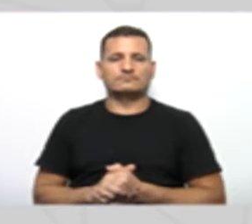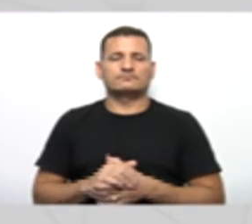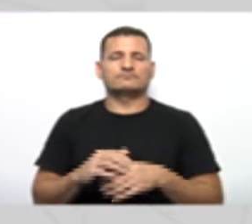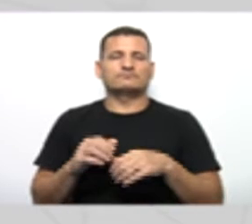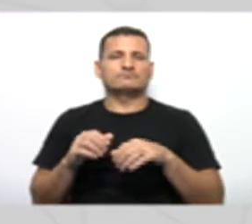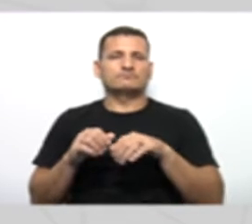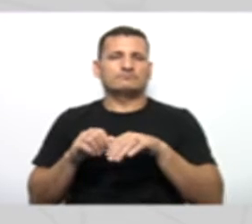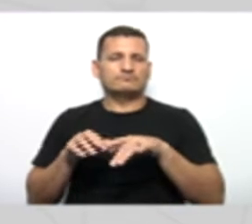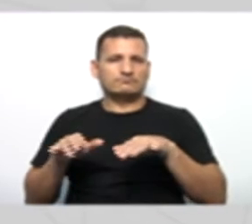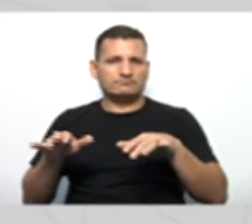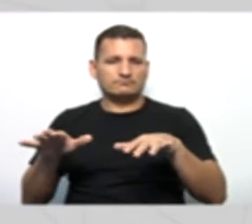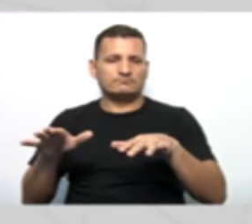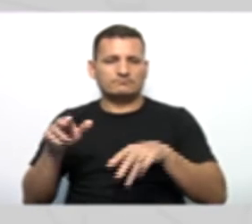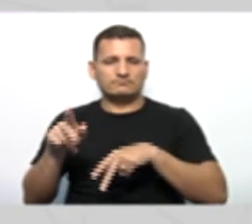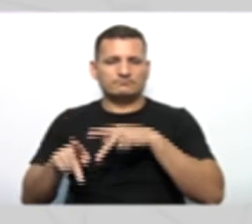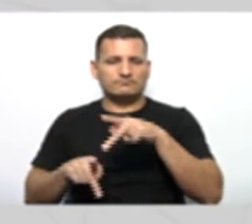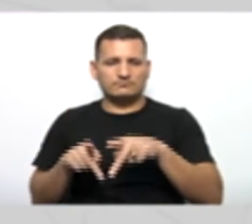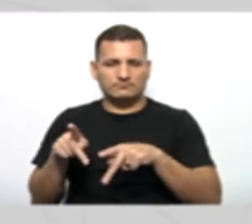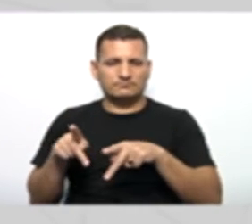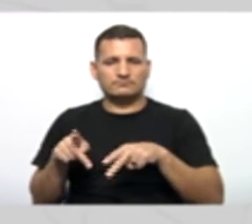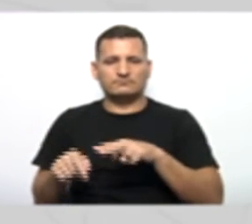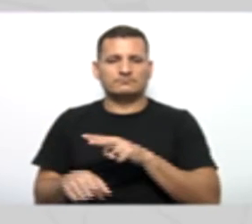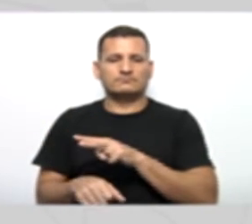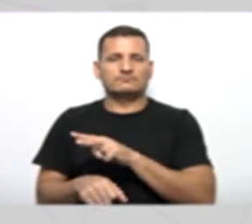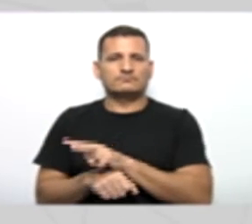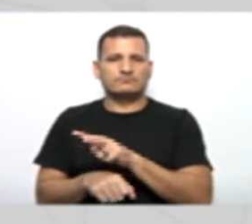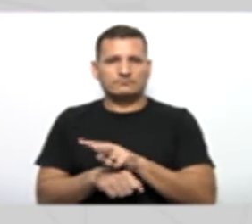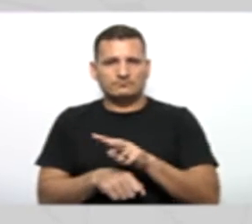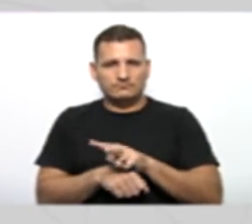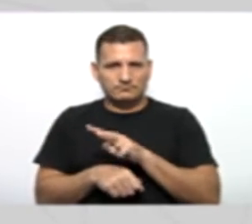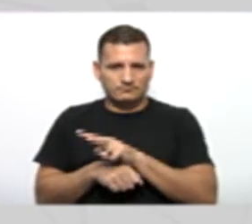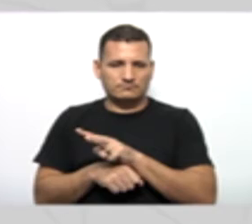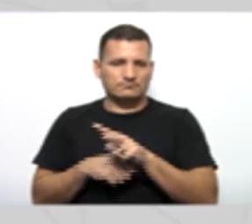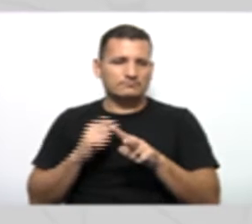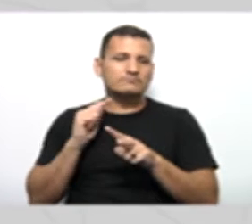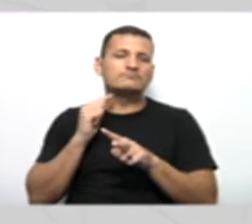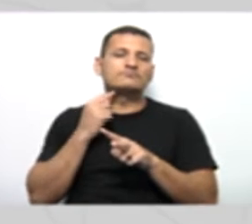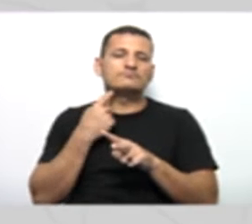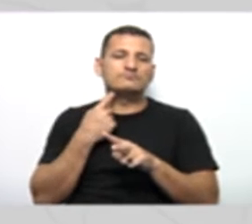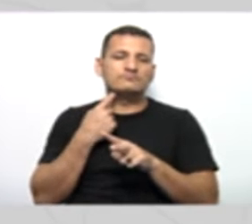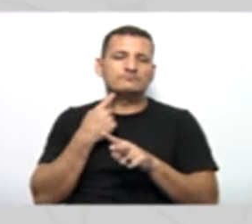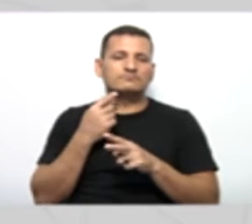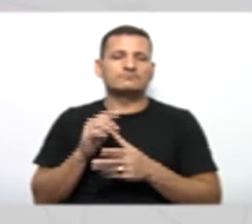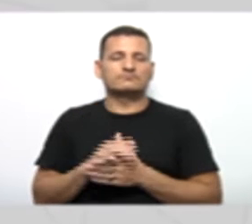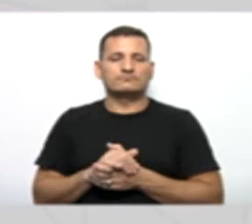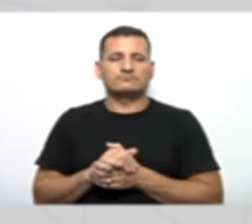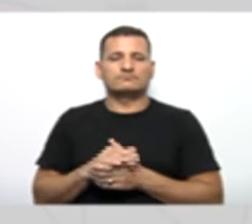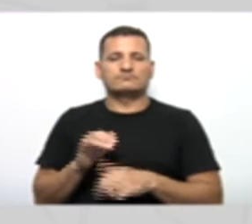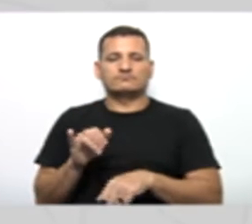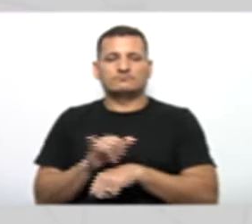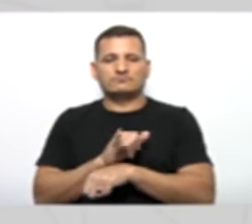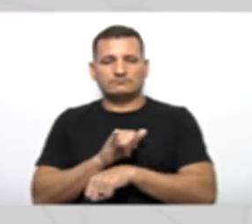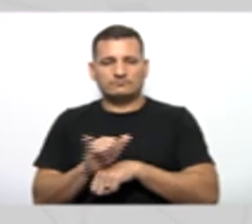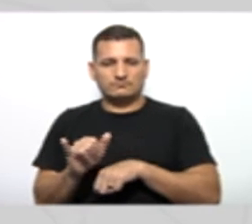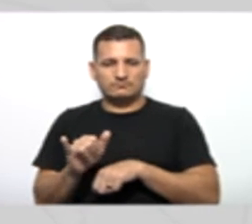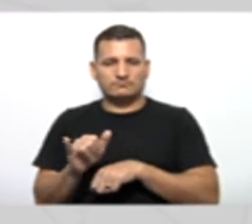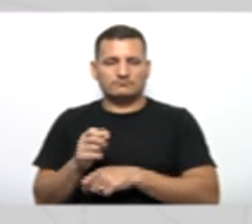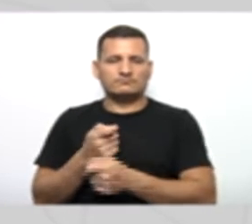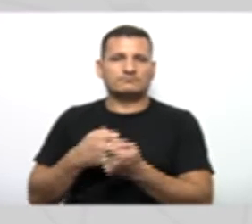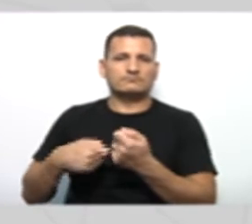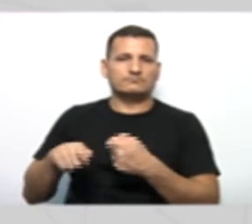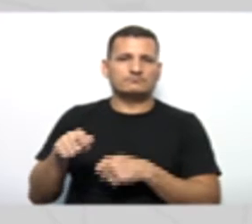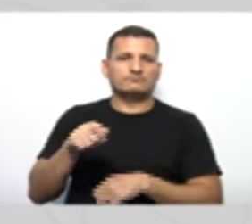população, conservação da poluição e abordagem estratégica da